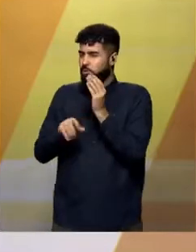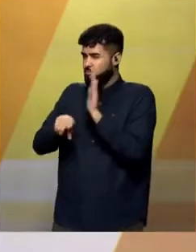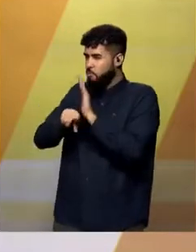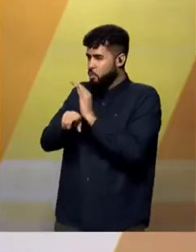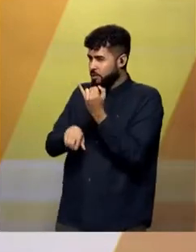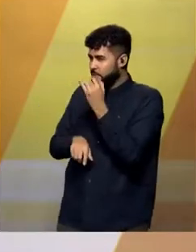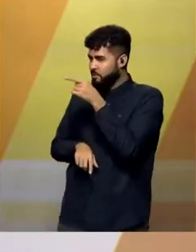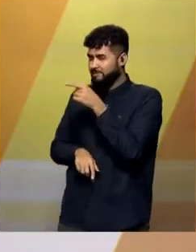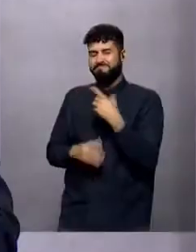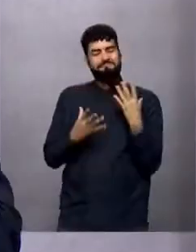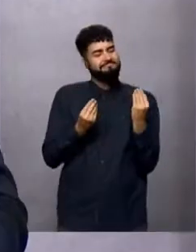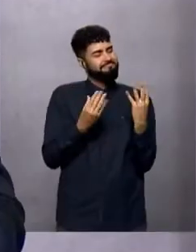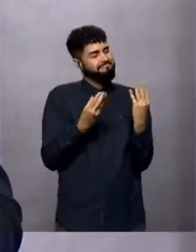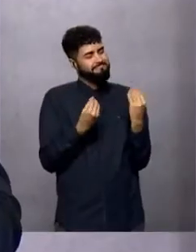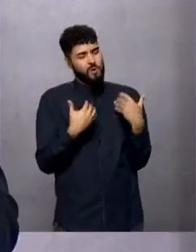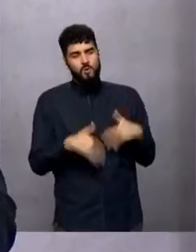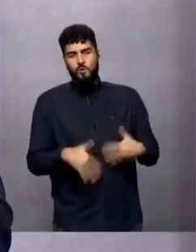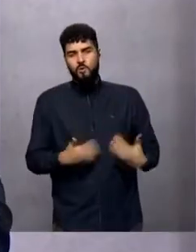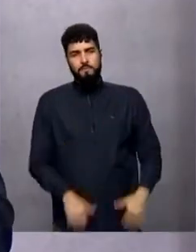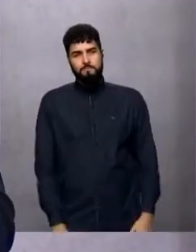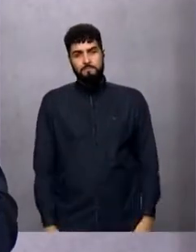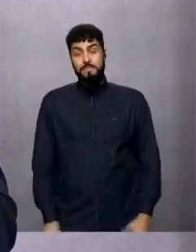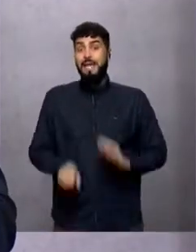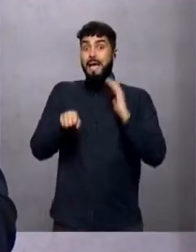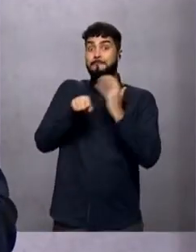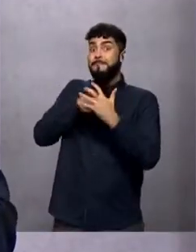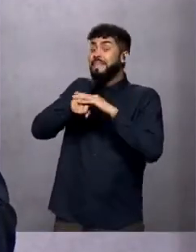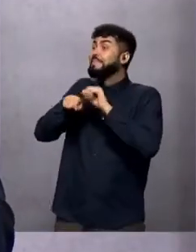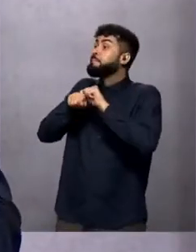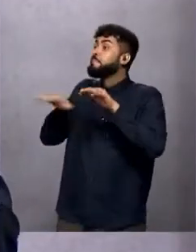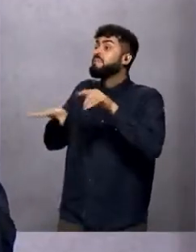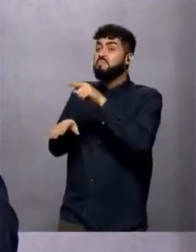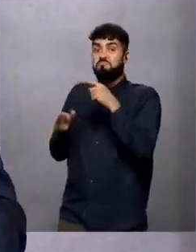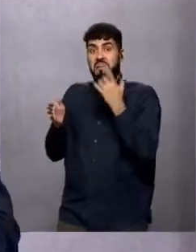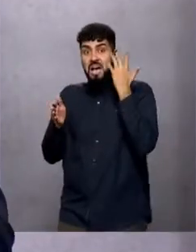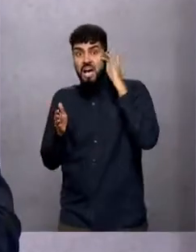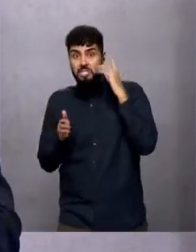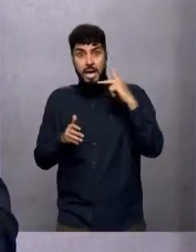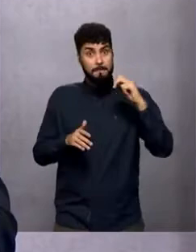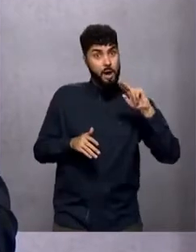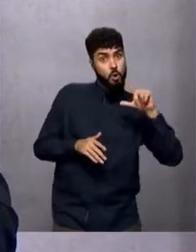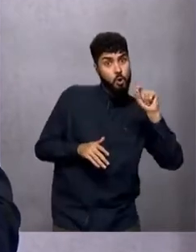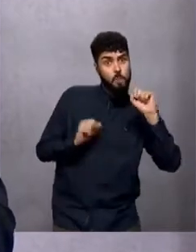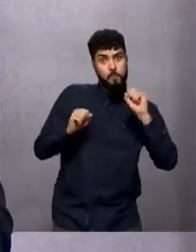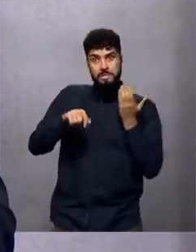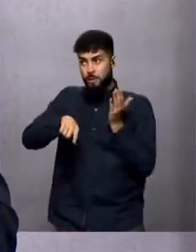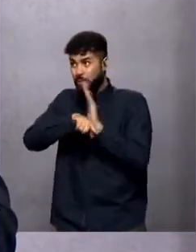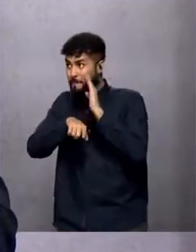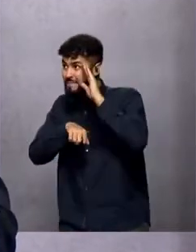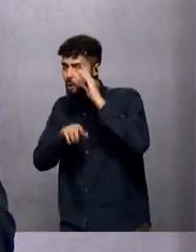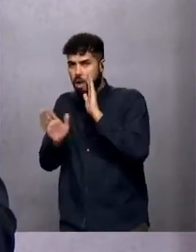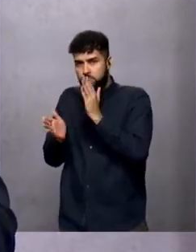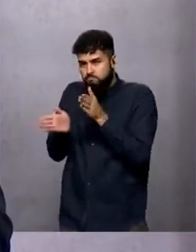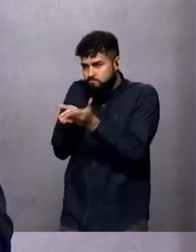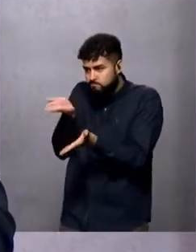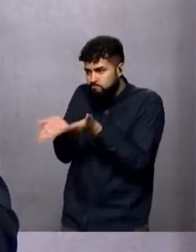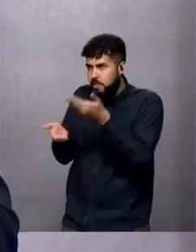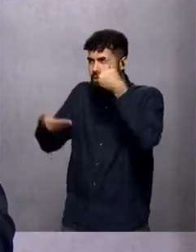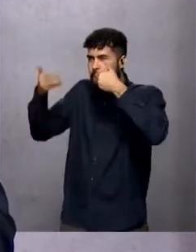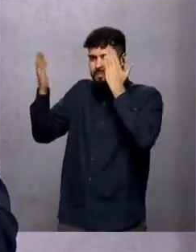demais demais pandemias acho que agora amor juda que o Paulo vai poder te dar é em relação ao